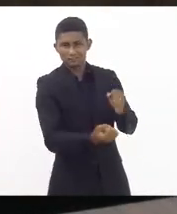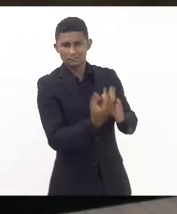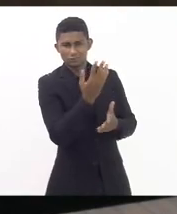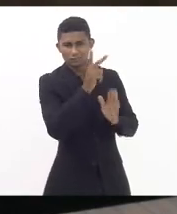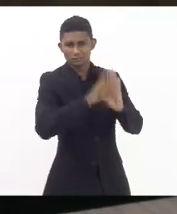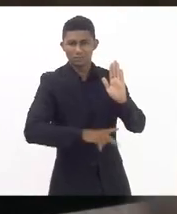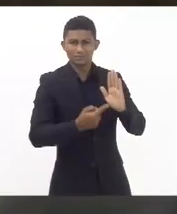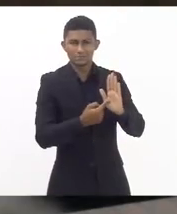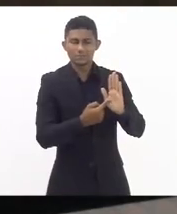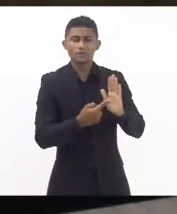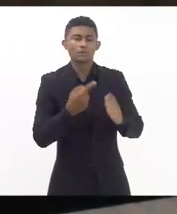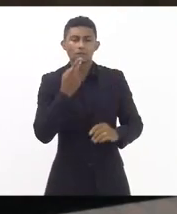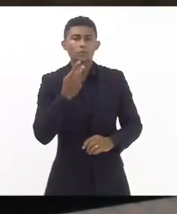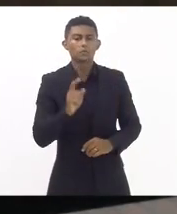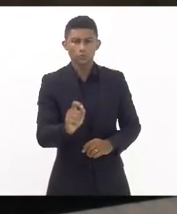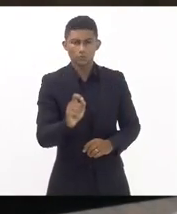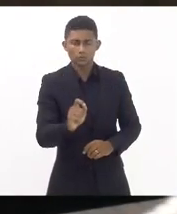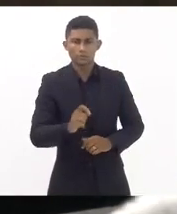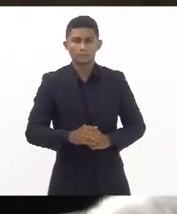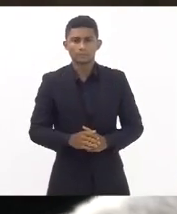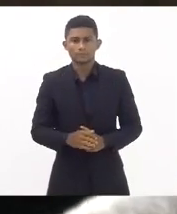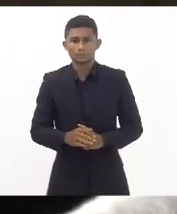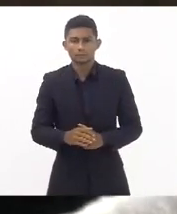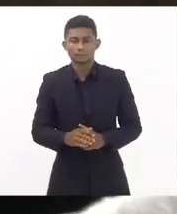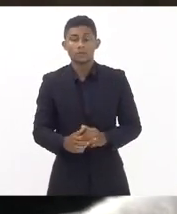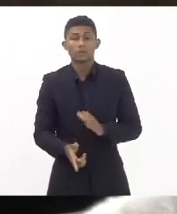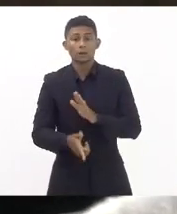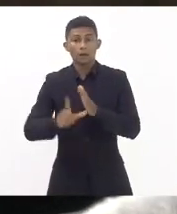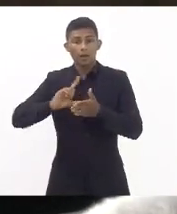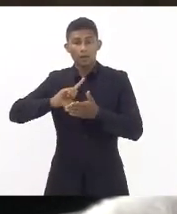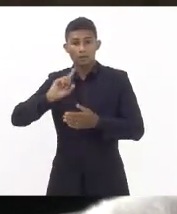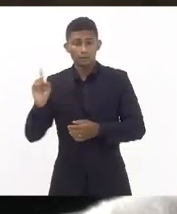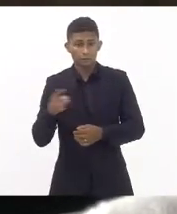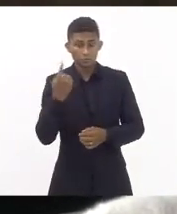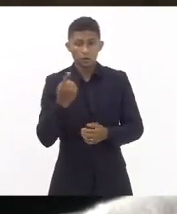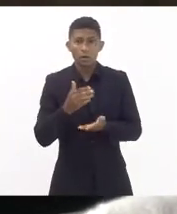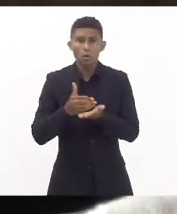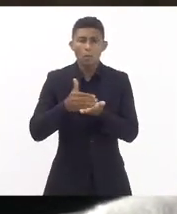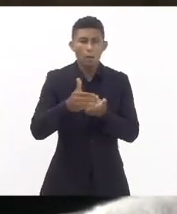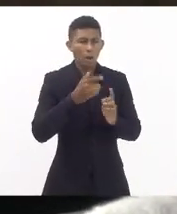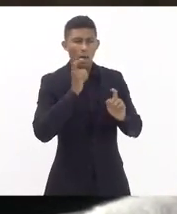Quero dizer que quando começamos o trabalho e a negociação